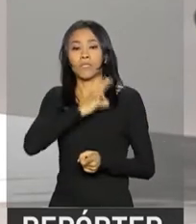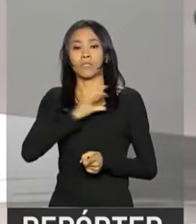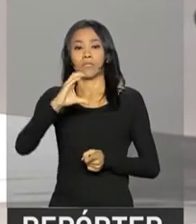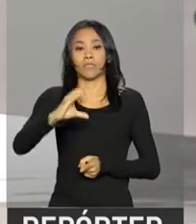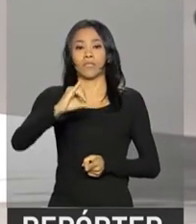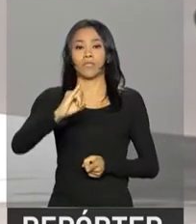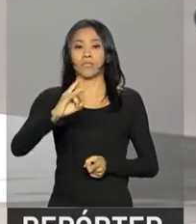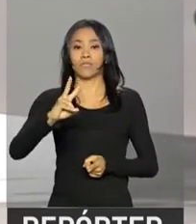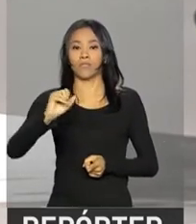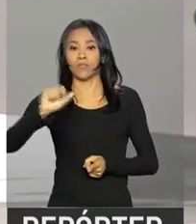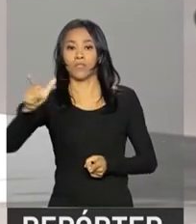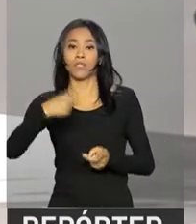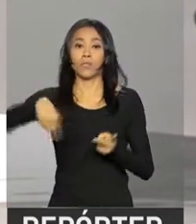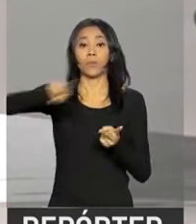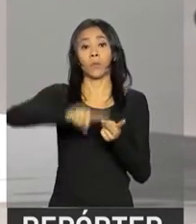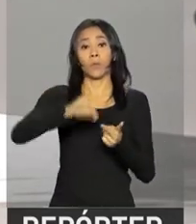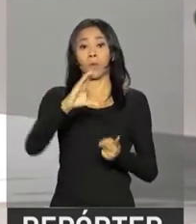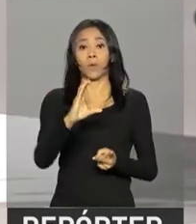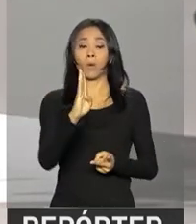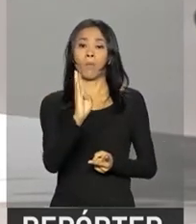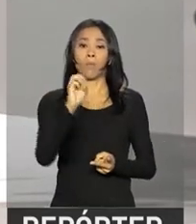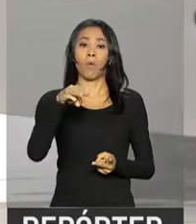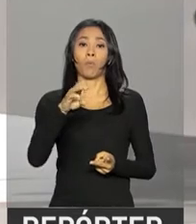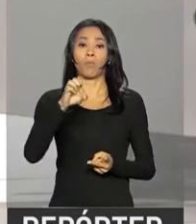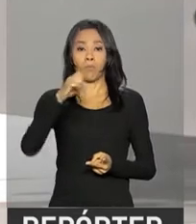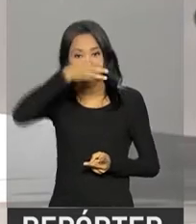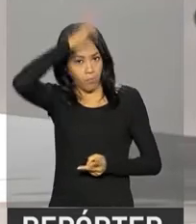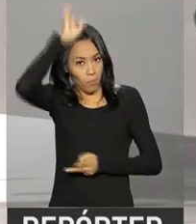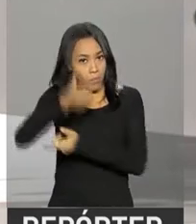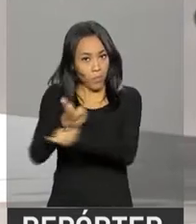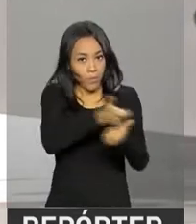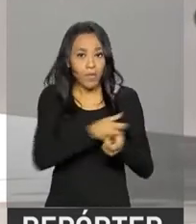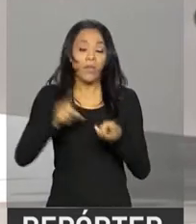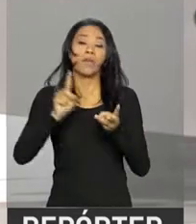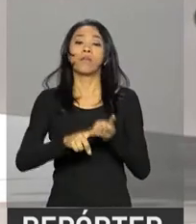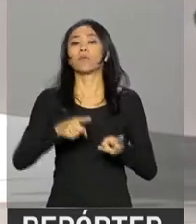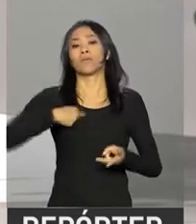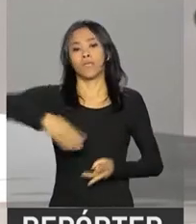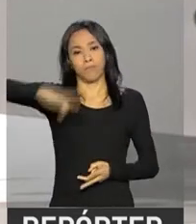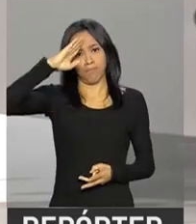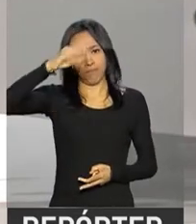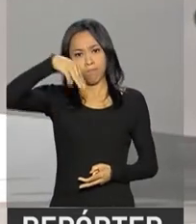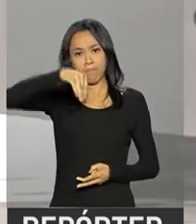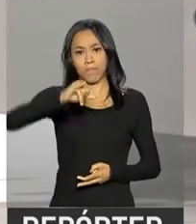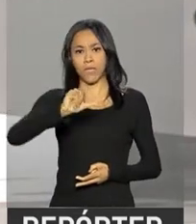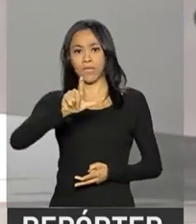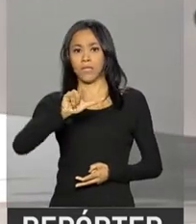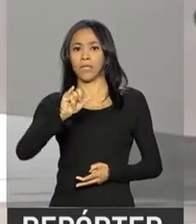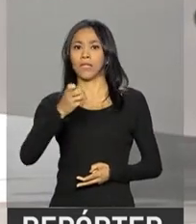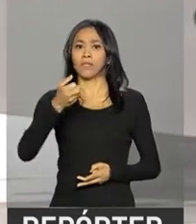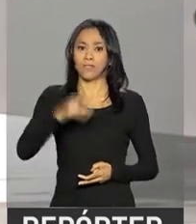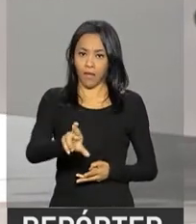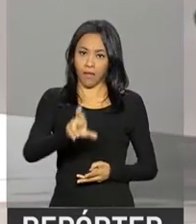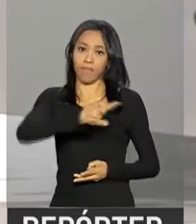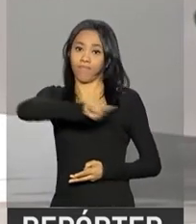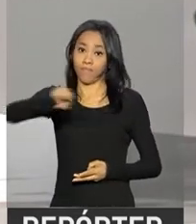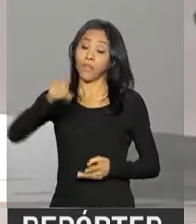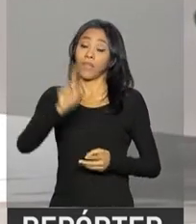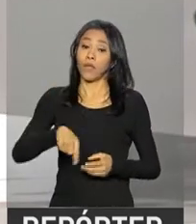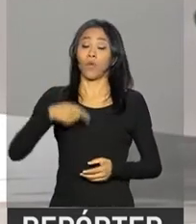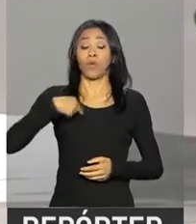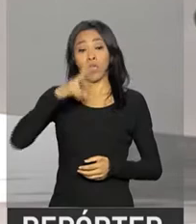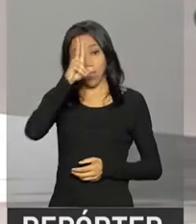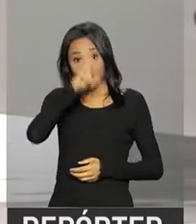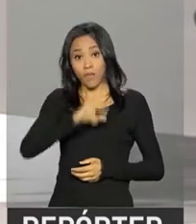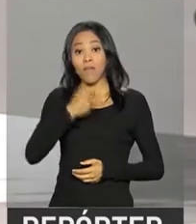área de inteligência ainda não está confirmado mas o interventor deverá ser o general walter braga neto